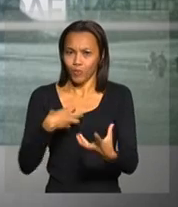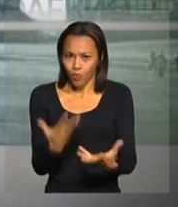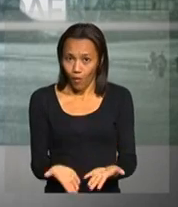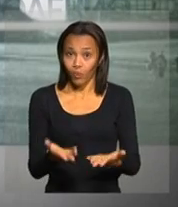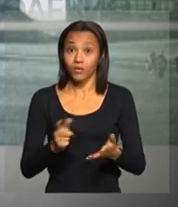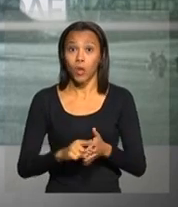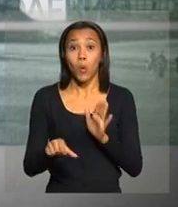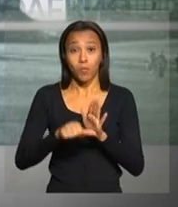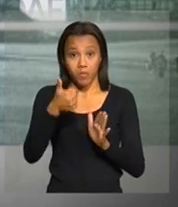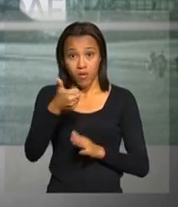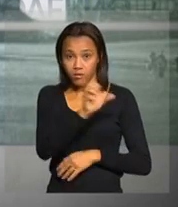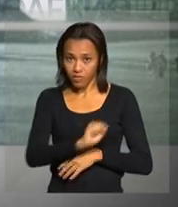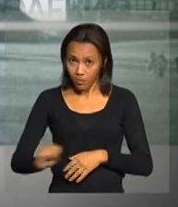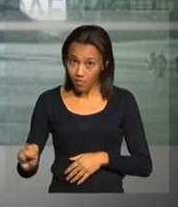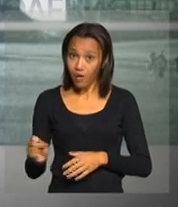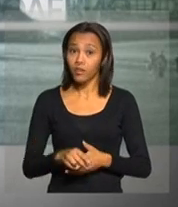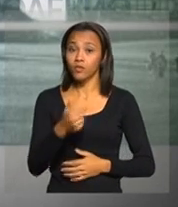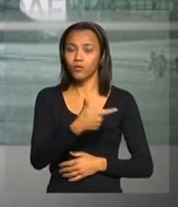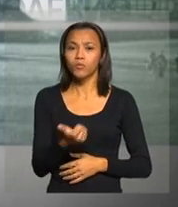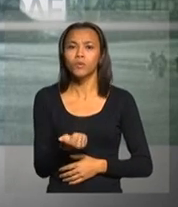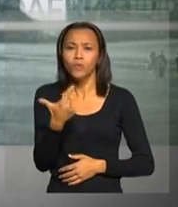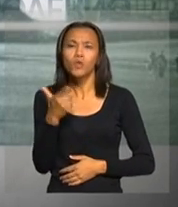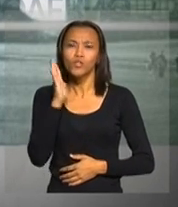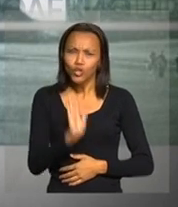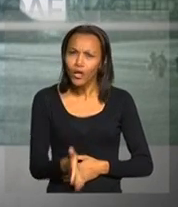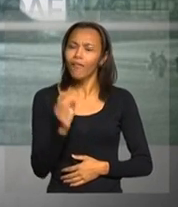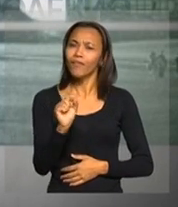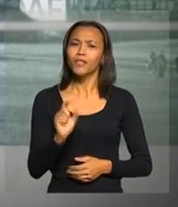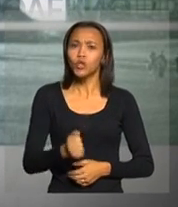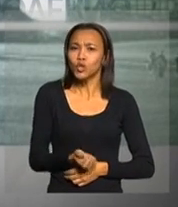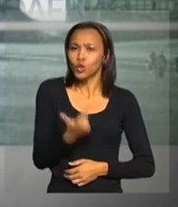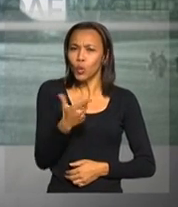órgãos. No primeiro semestre de 2012, foram feitos